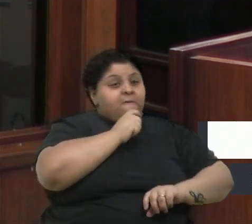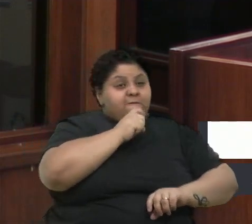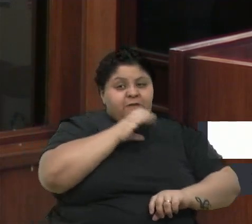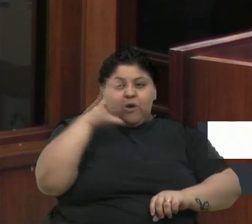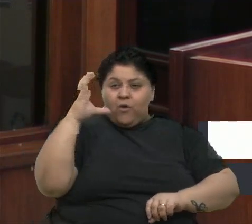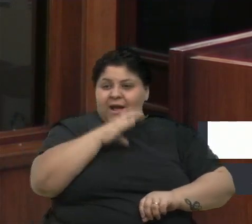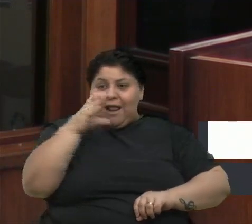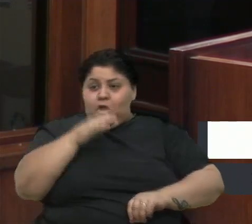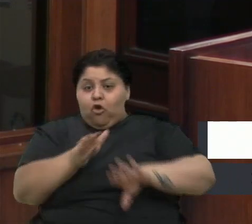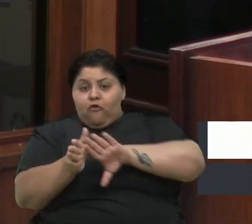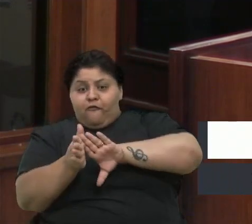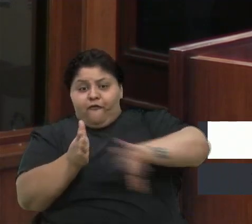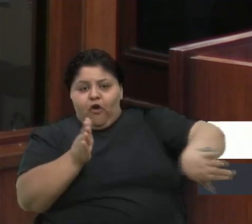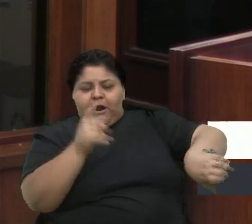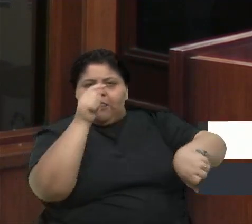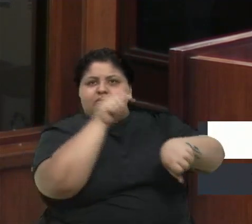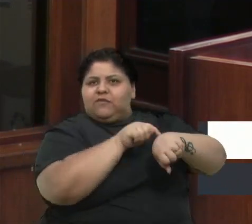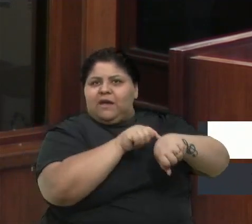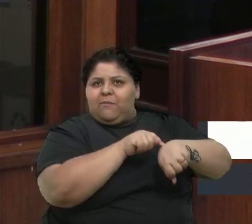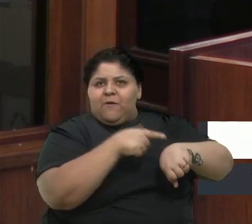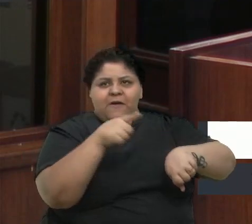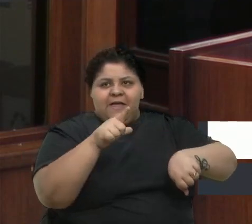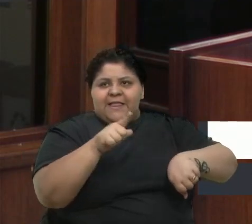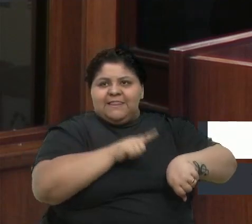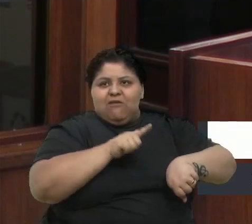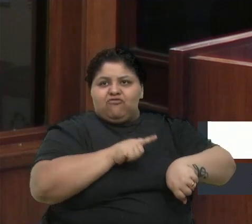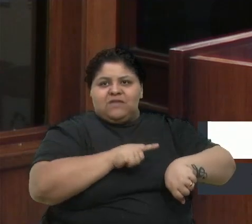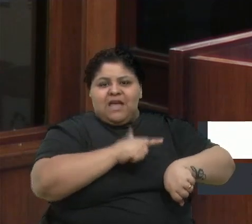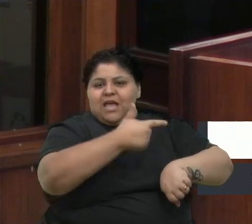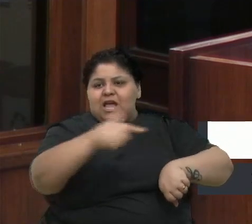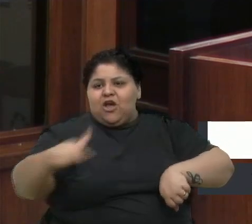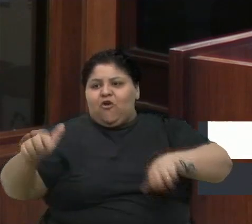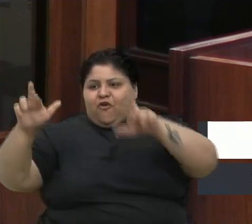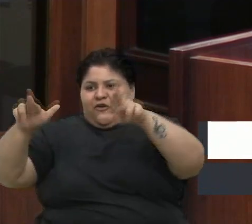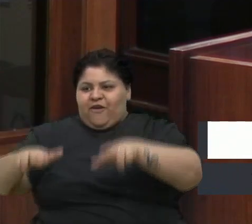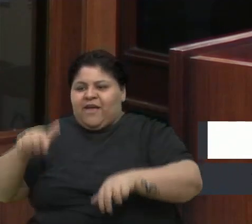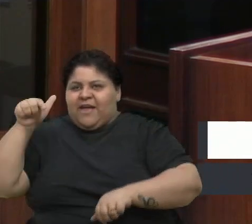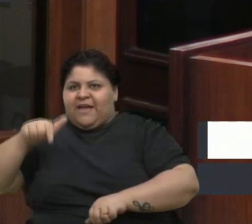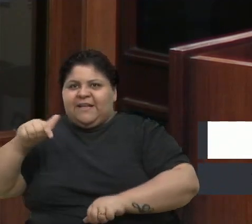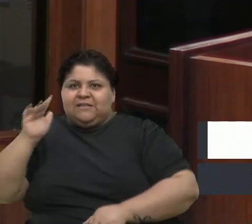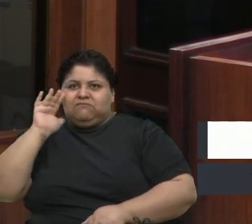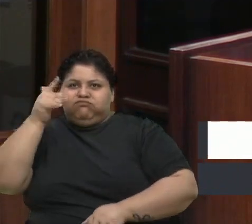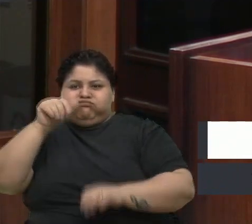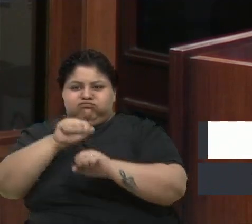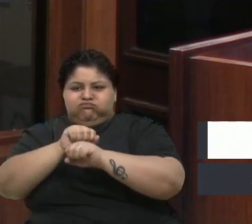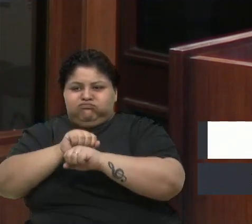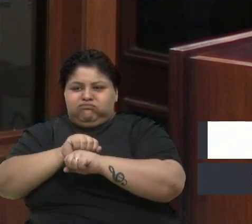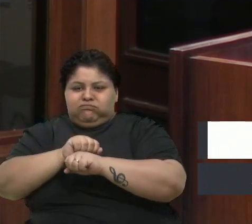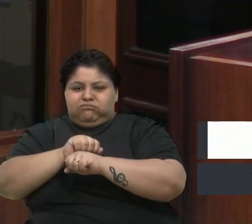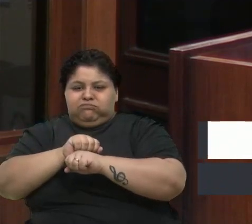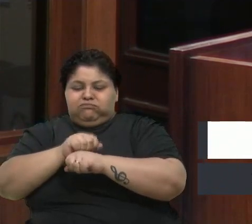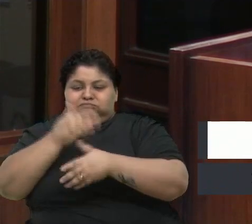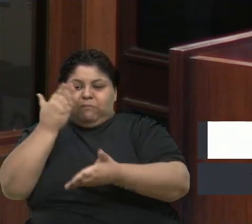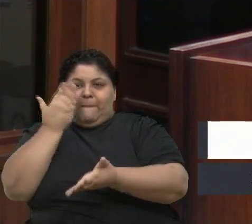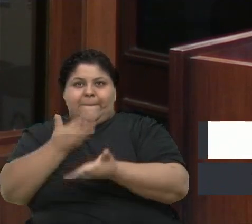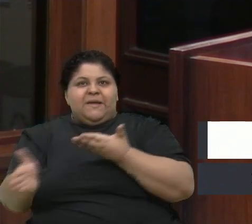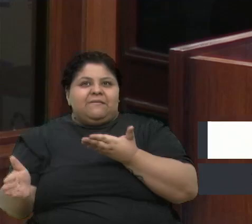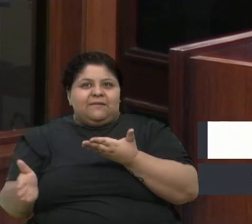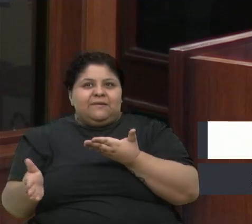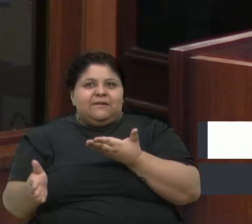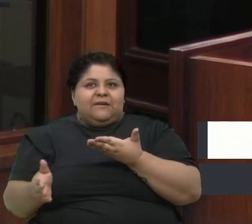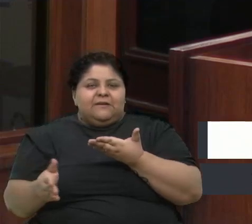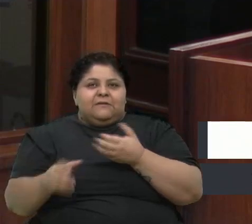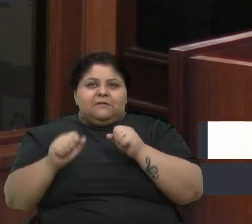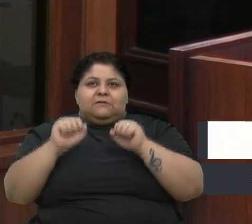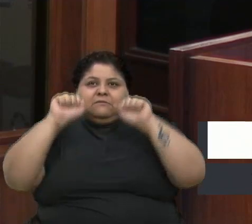época, coisa que não tem em outras regiões, e é isso que está causando essa grande perda aí por causa do gelo que a gente